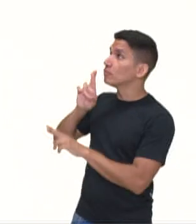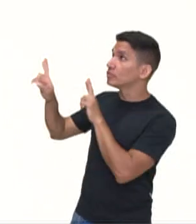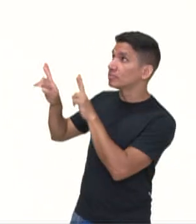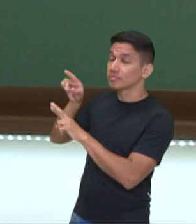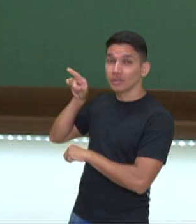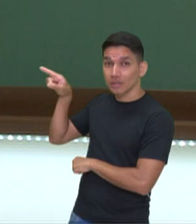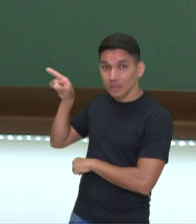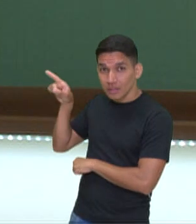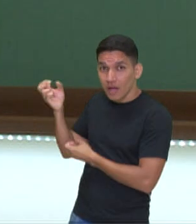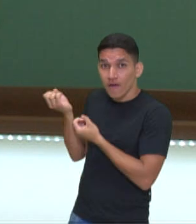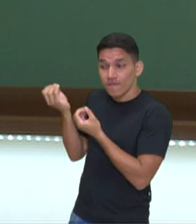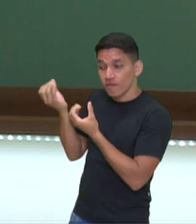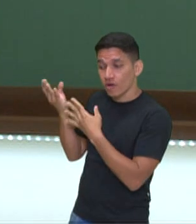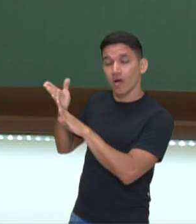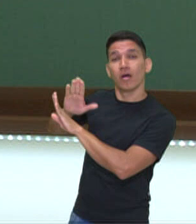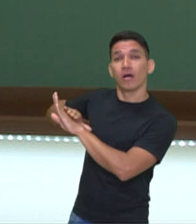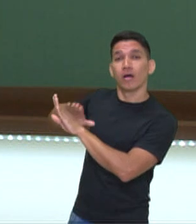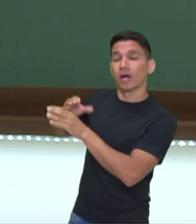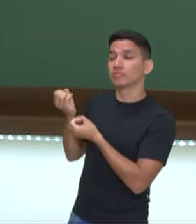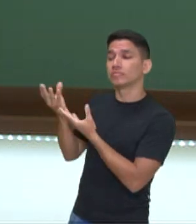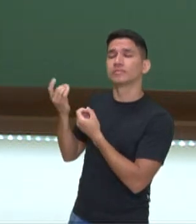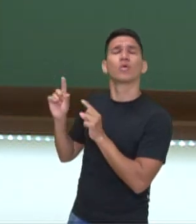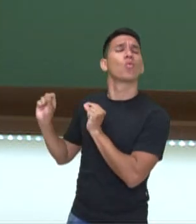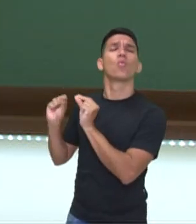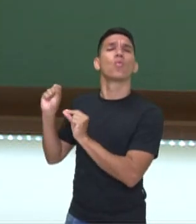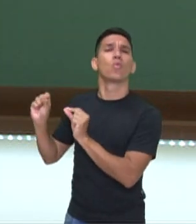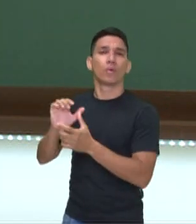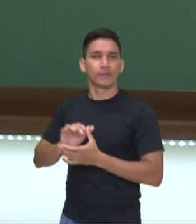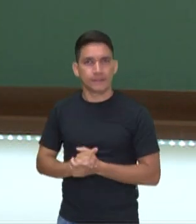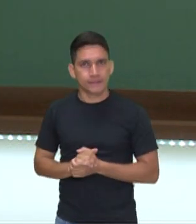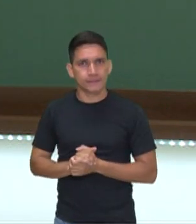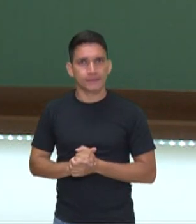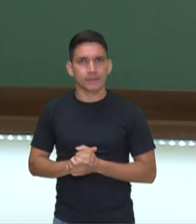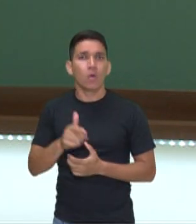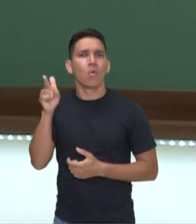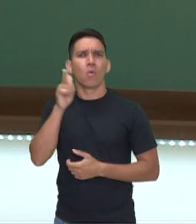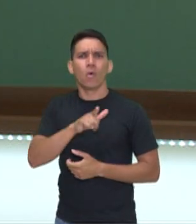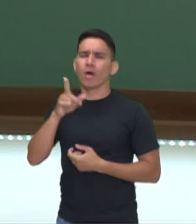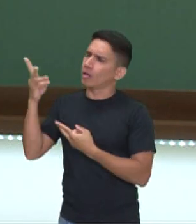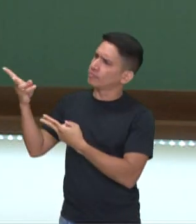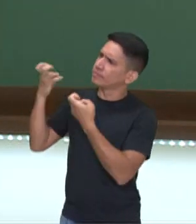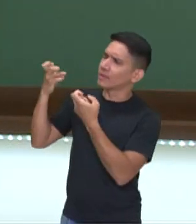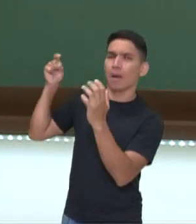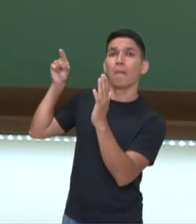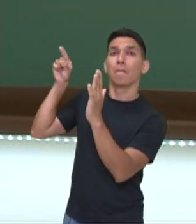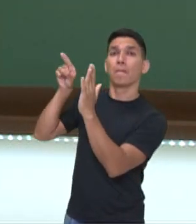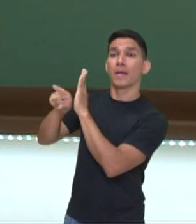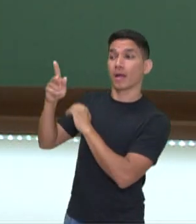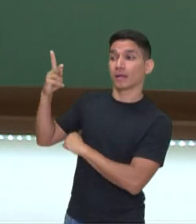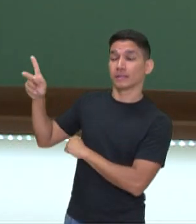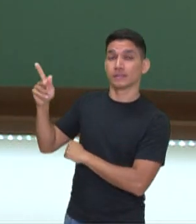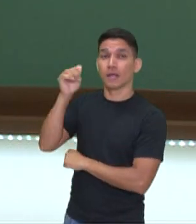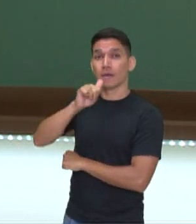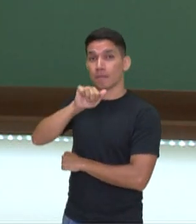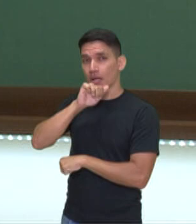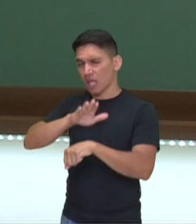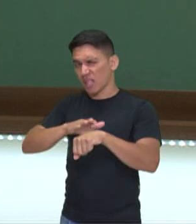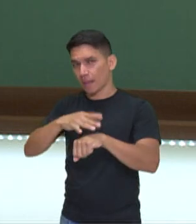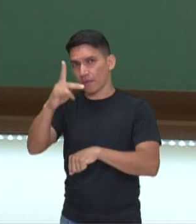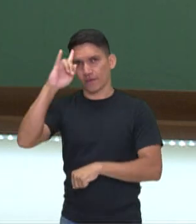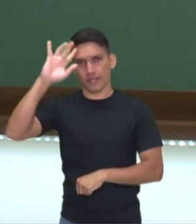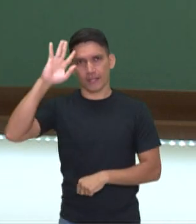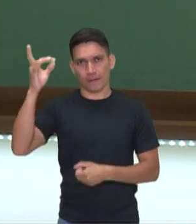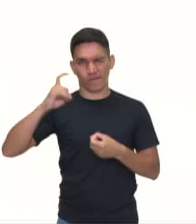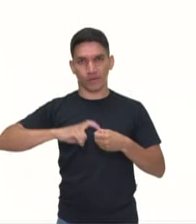pela resposta do filho, o que pode inferir, qual podemos deduzir que seria a pergunta da mãe? Vou dar um tempinho para vocês responderem e a gente